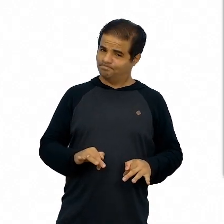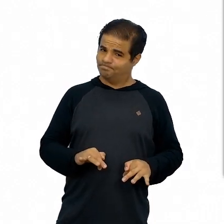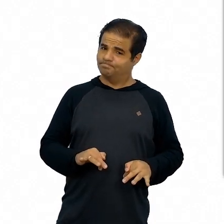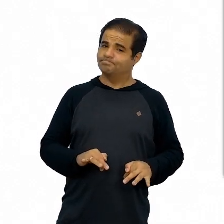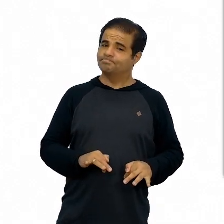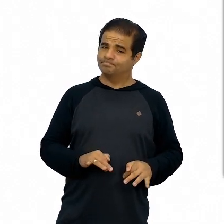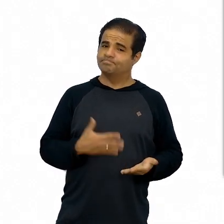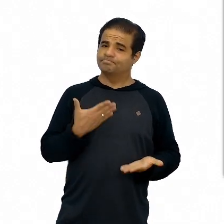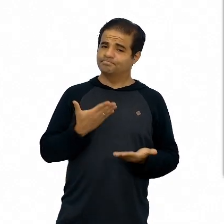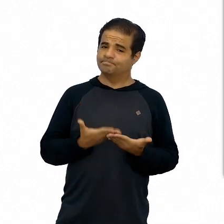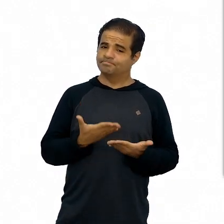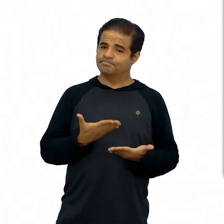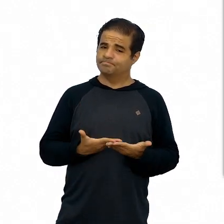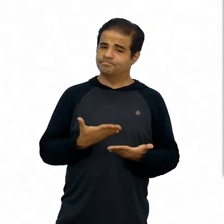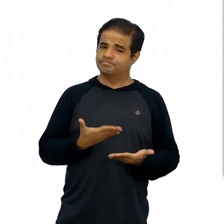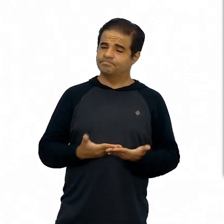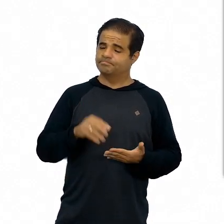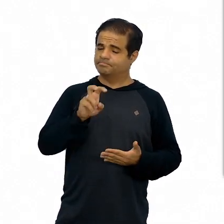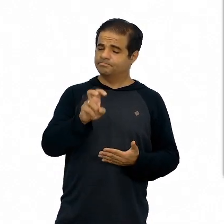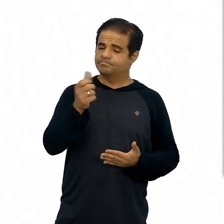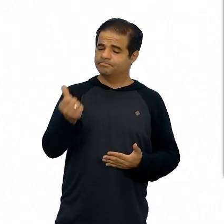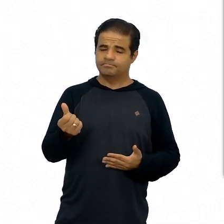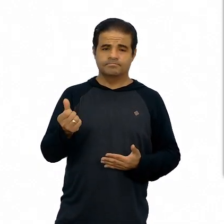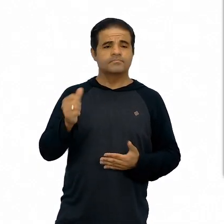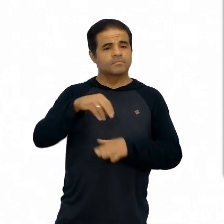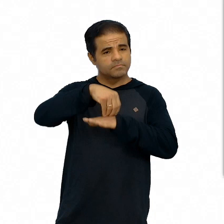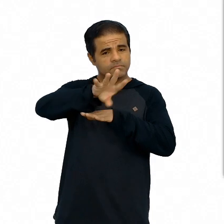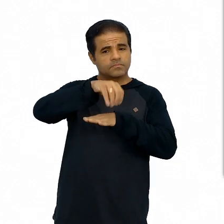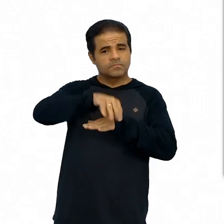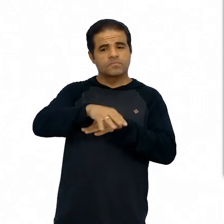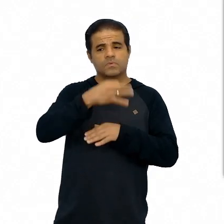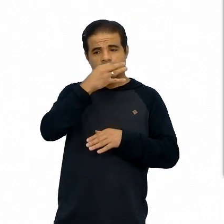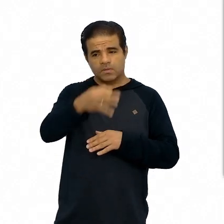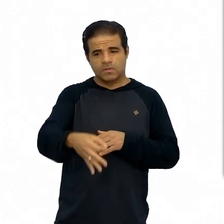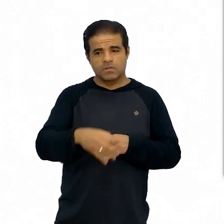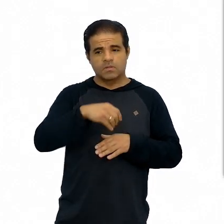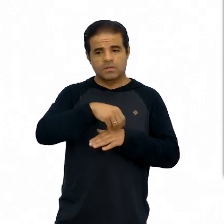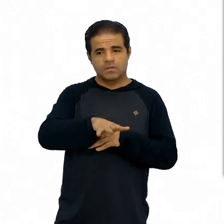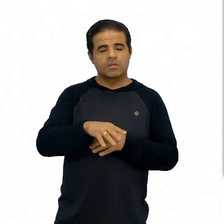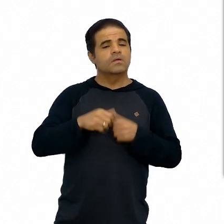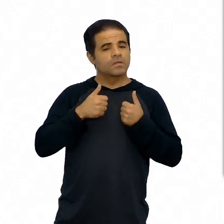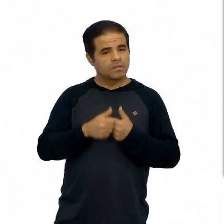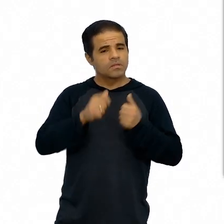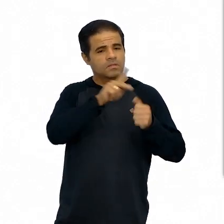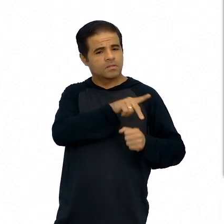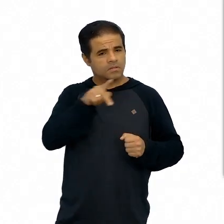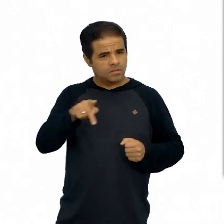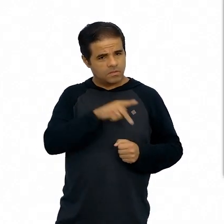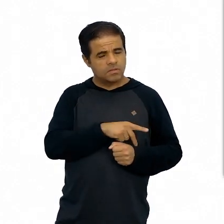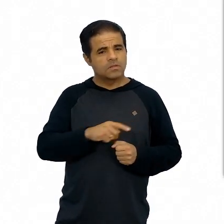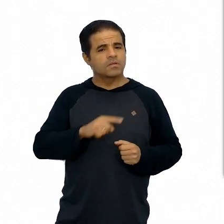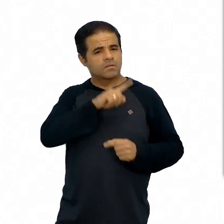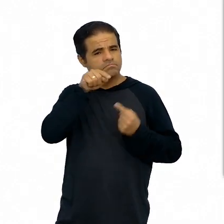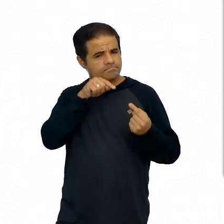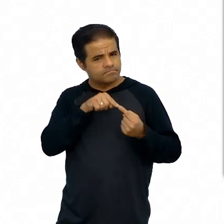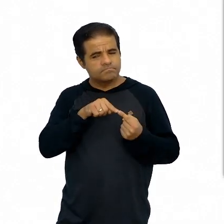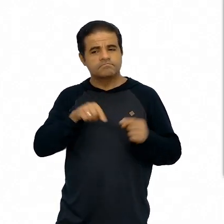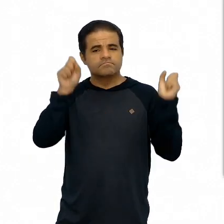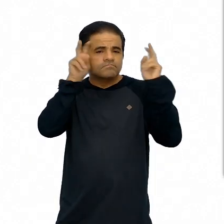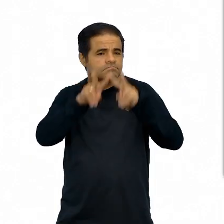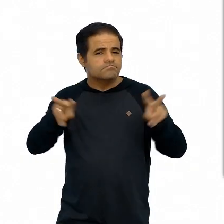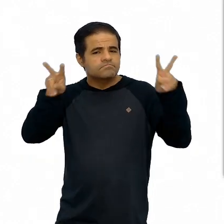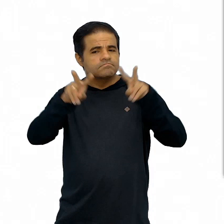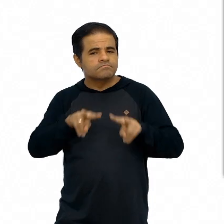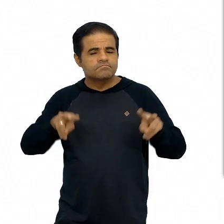aulas 5 e 6, né, que é fornecido sugestões e ferramentas aos professores com o intuito de